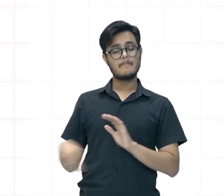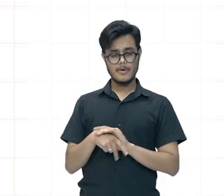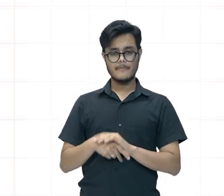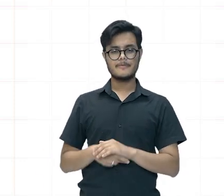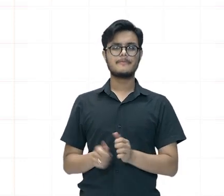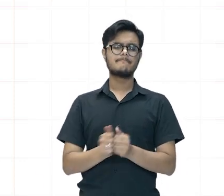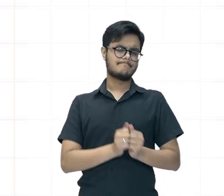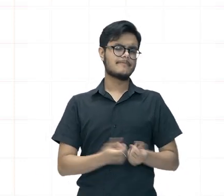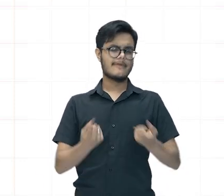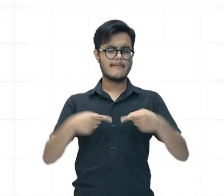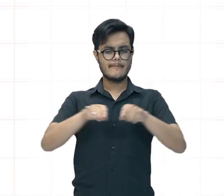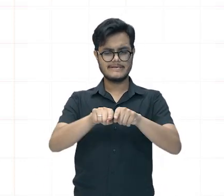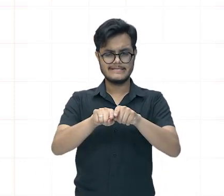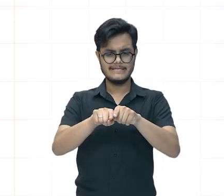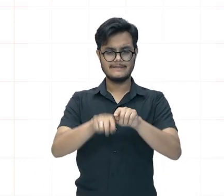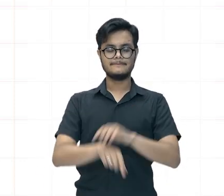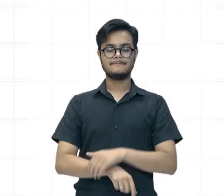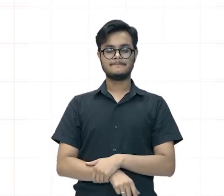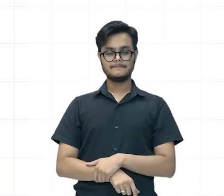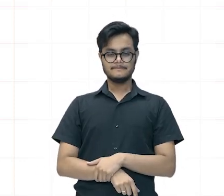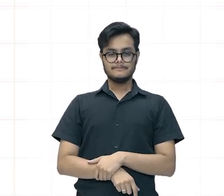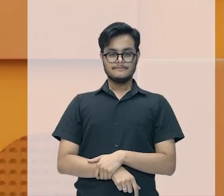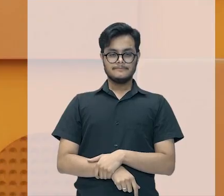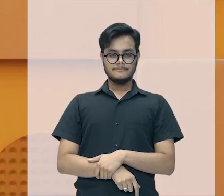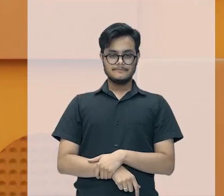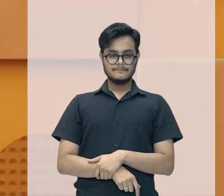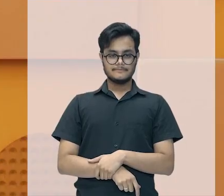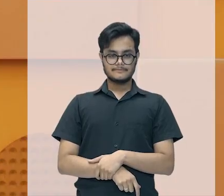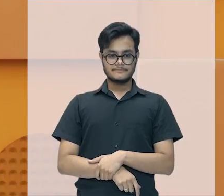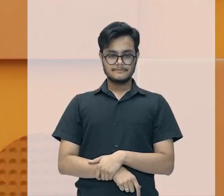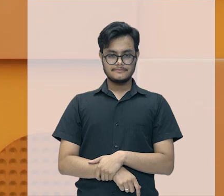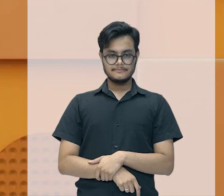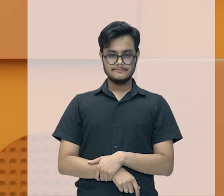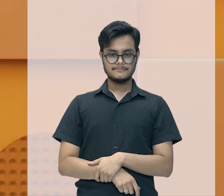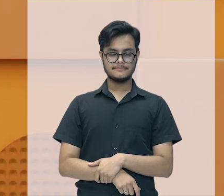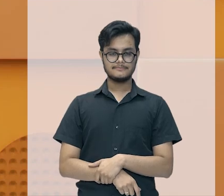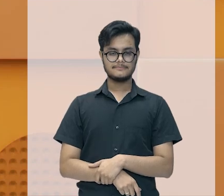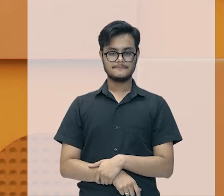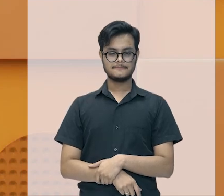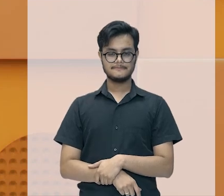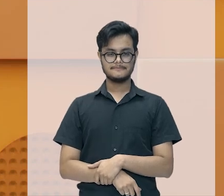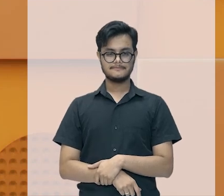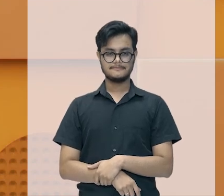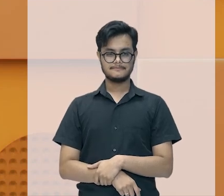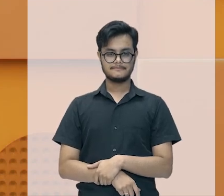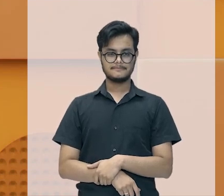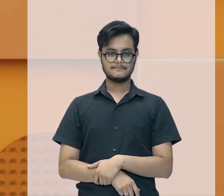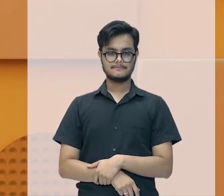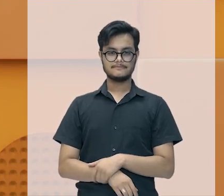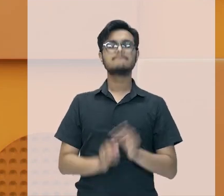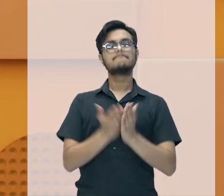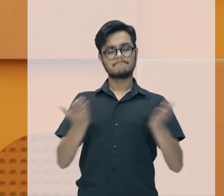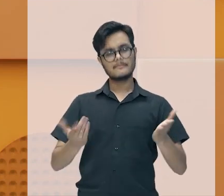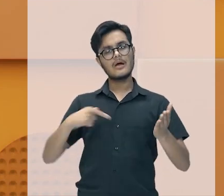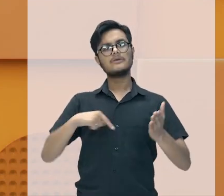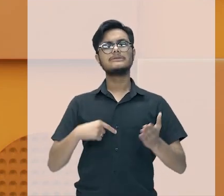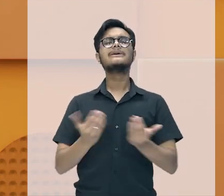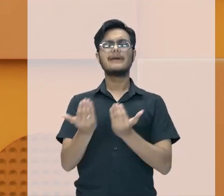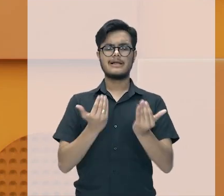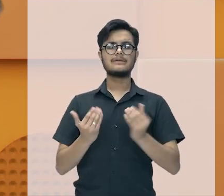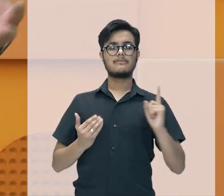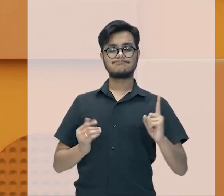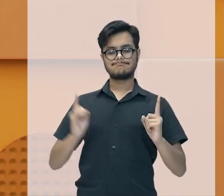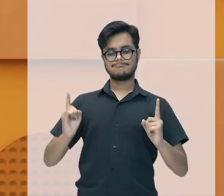né? Então, a gente tem o servo para o senhor e do senhor, então, também para o seu servo. Por quê? Porque havia, então, essa relação